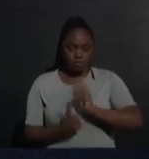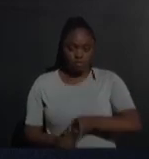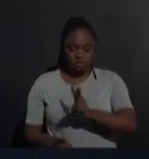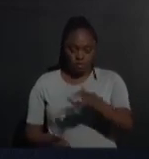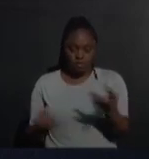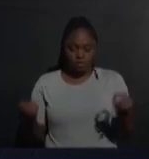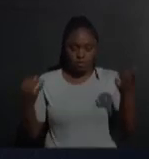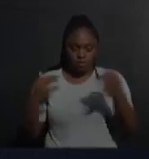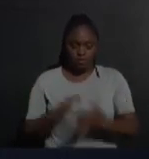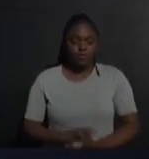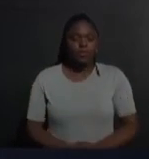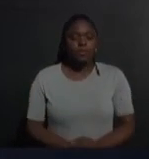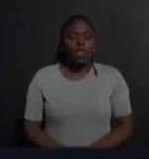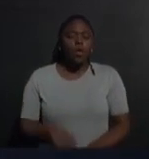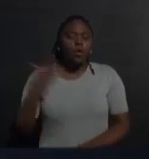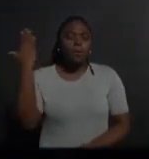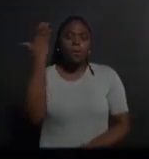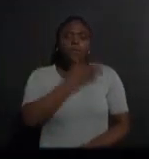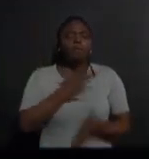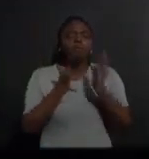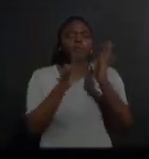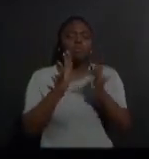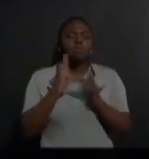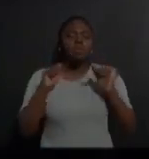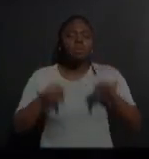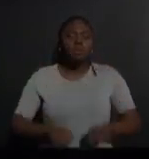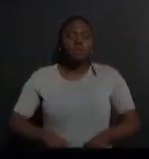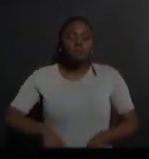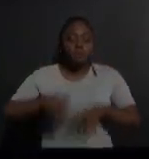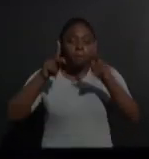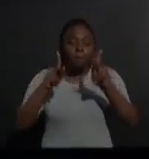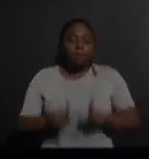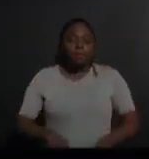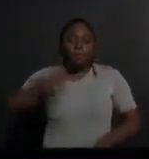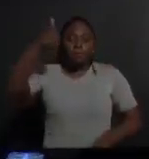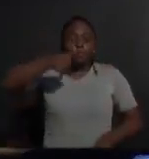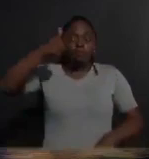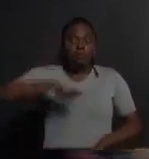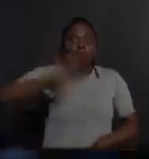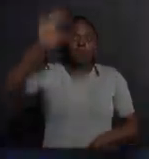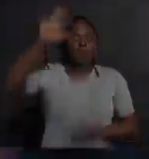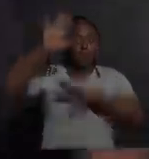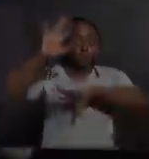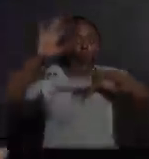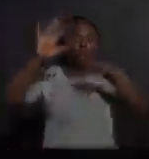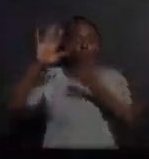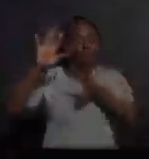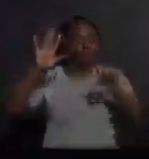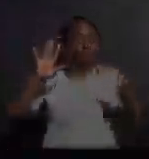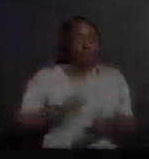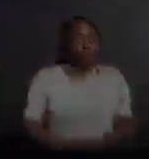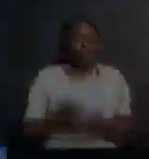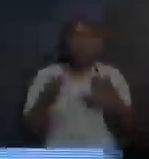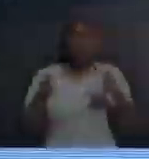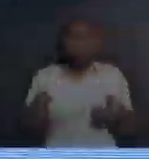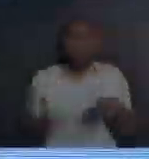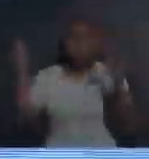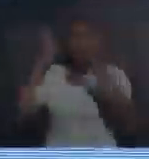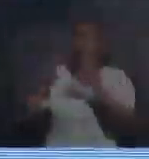provar que Jesus está aqui, primeiro que levantar a mão com alguma doença vai ser curado. Todo culto, era, não tinha paz do Senhor ou paz da senhora não.